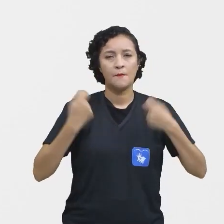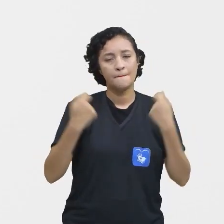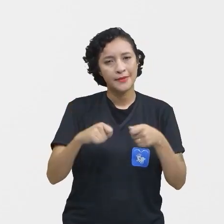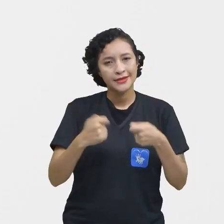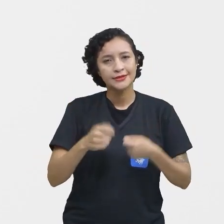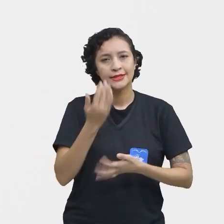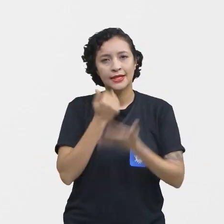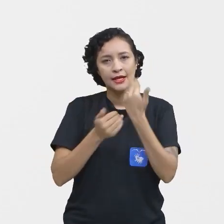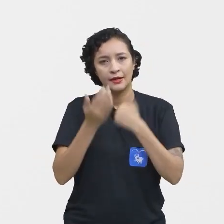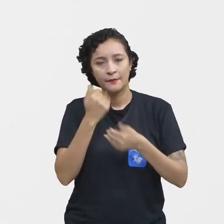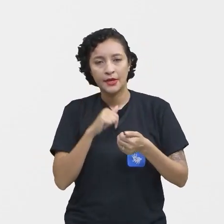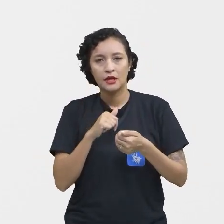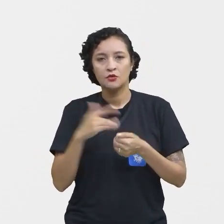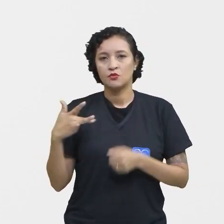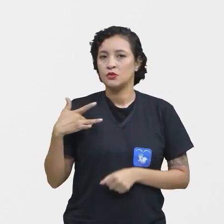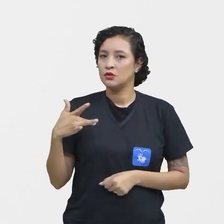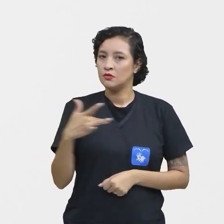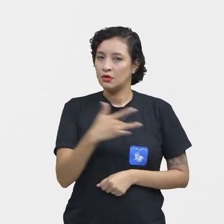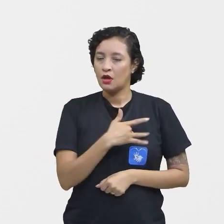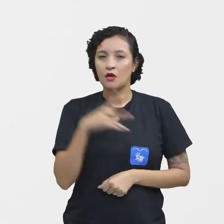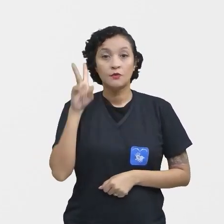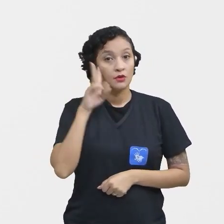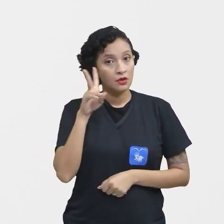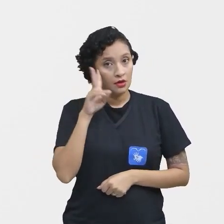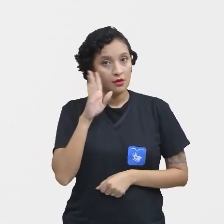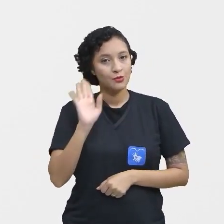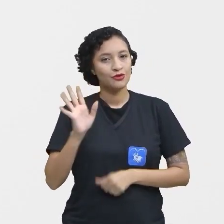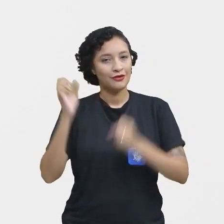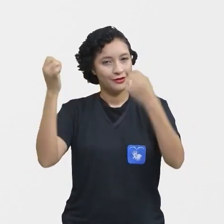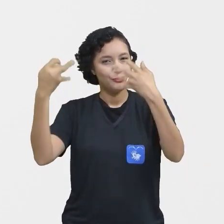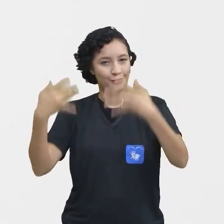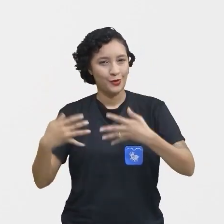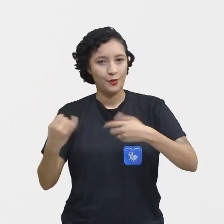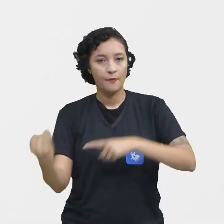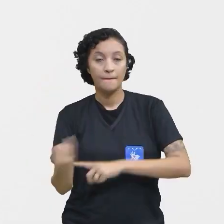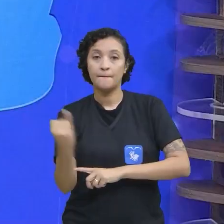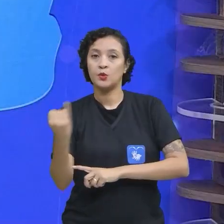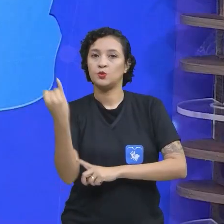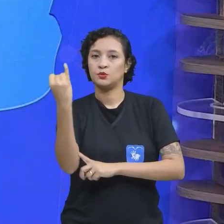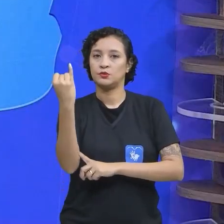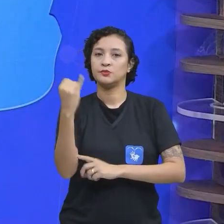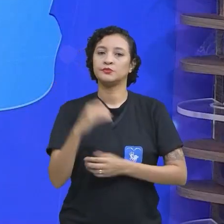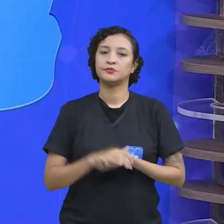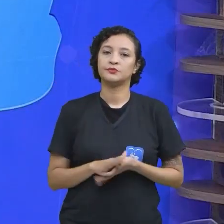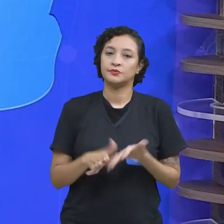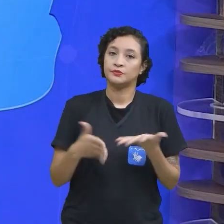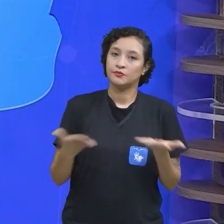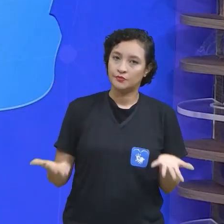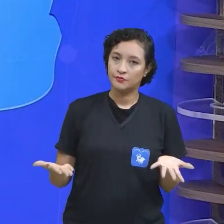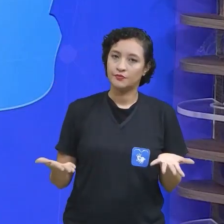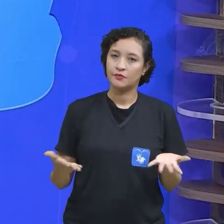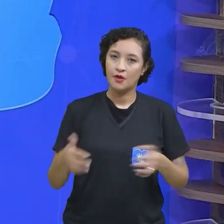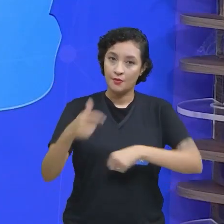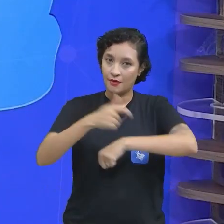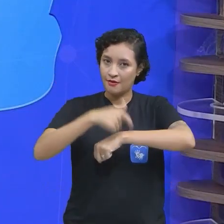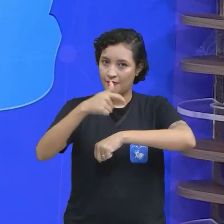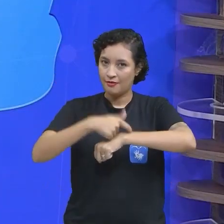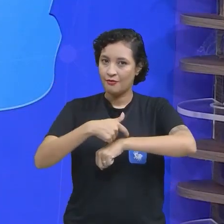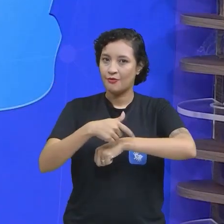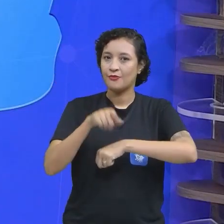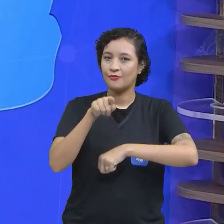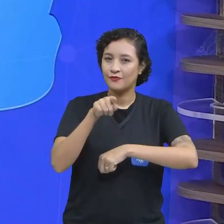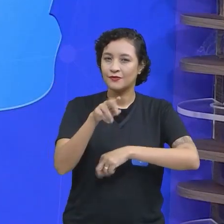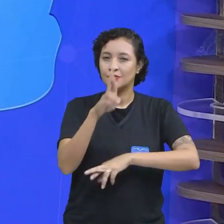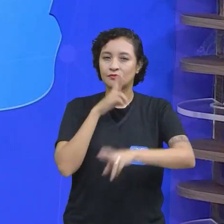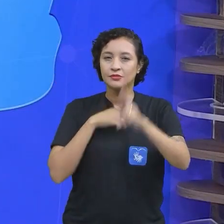alimentos saudáveis? Lembram que nós falamos sobre isso? A importância? Então, chegou a hora. Vou dar